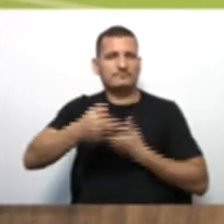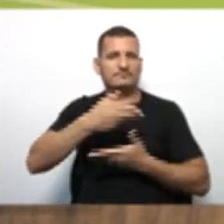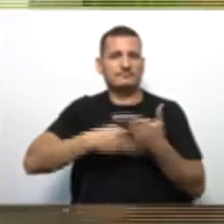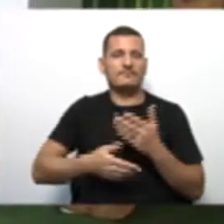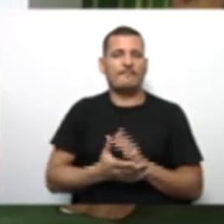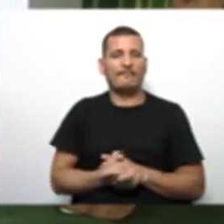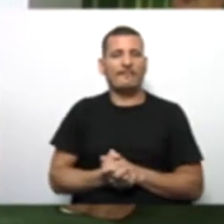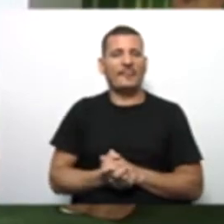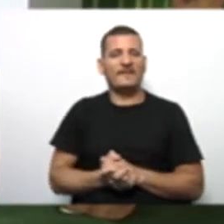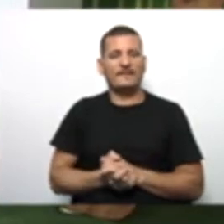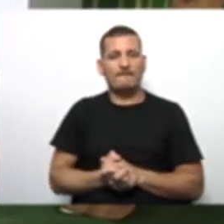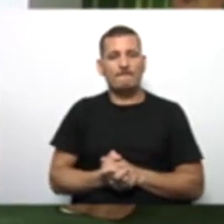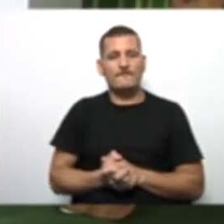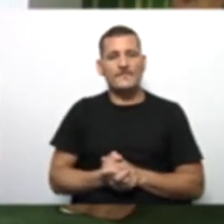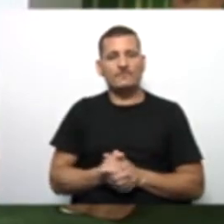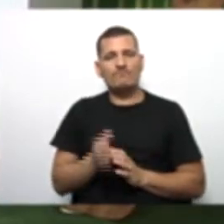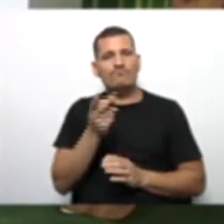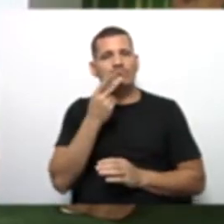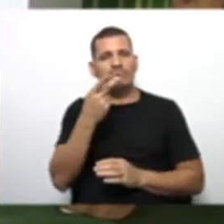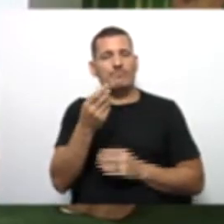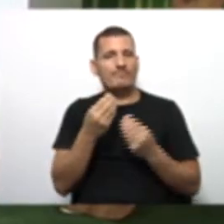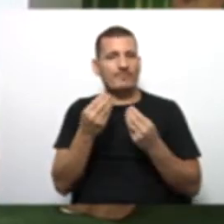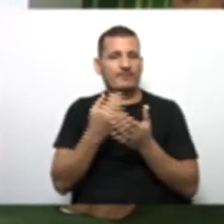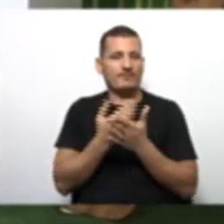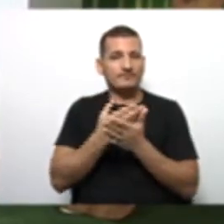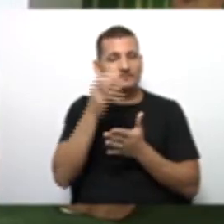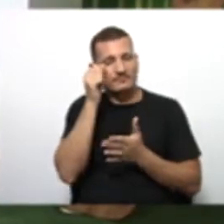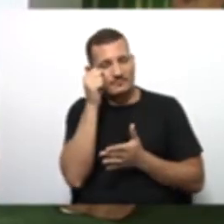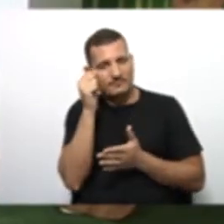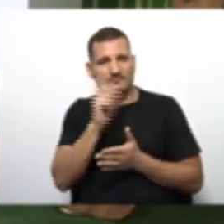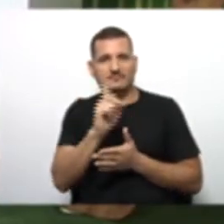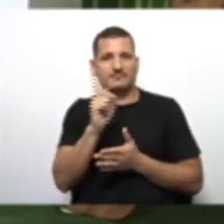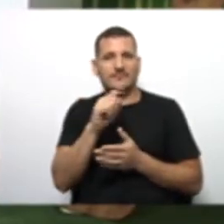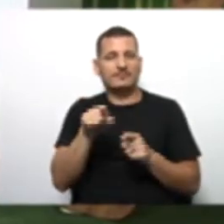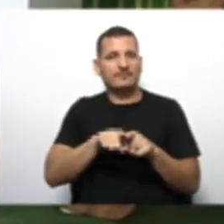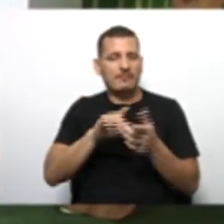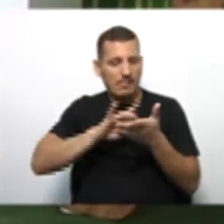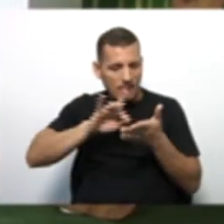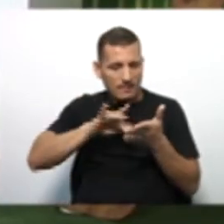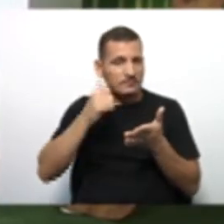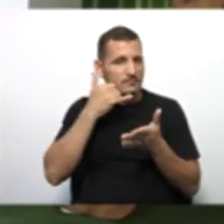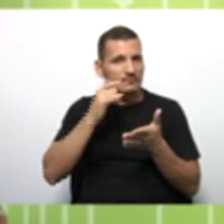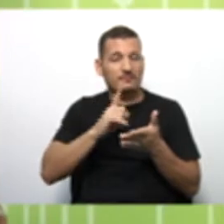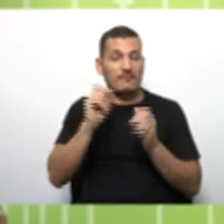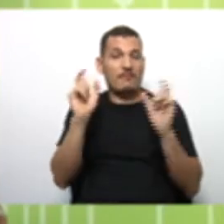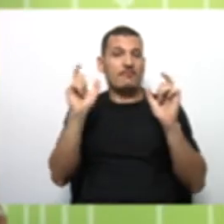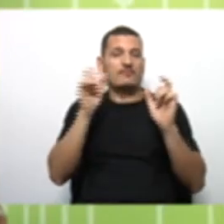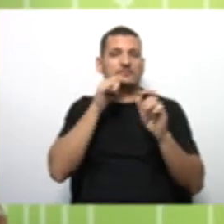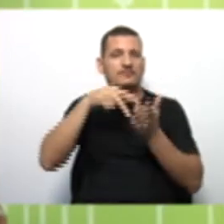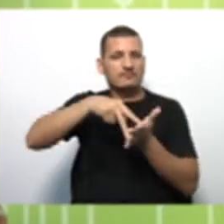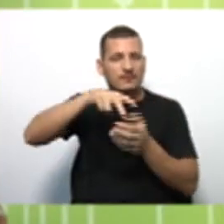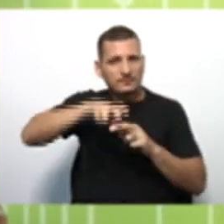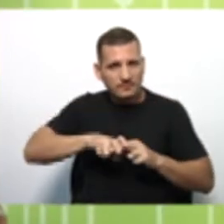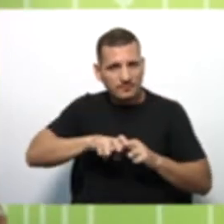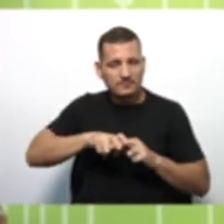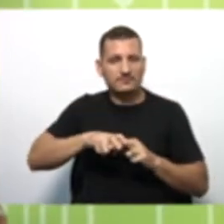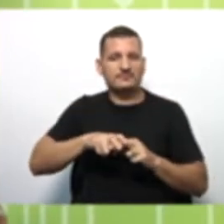Benedito Brígido da Silva, Aldeia Roosevelt, estão todos ligados lá, juntamente com a professora Sheila. Um abraço e